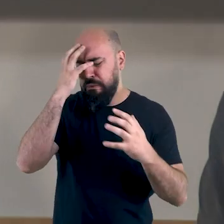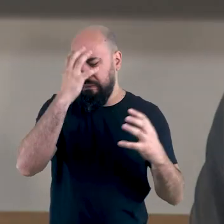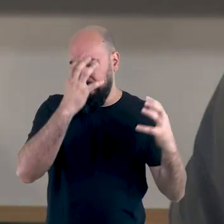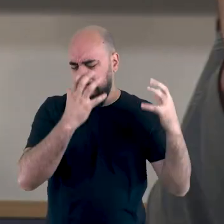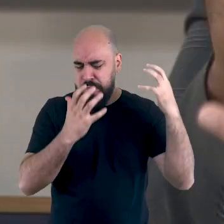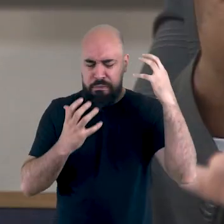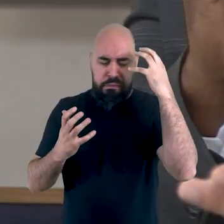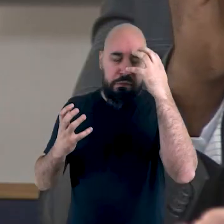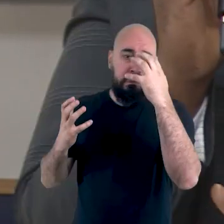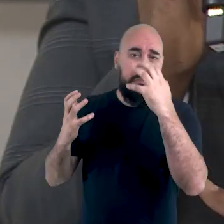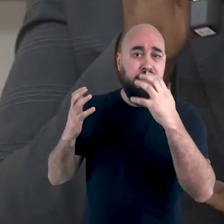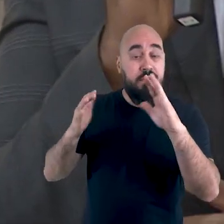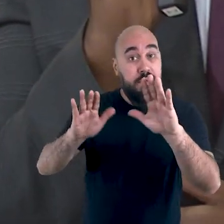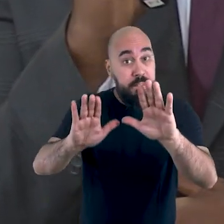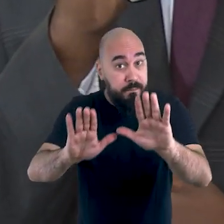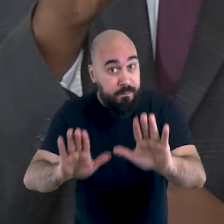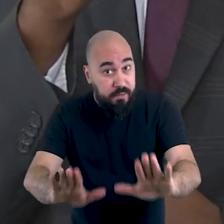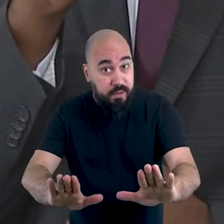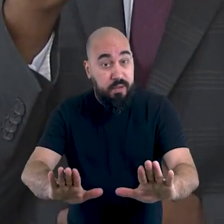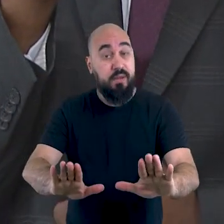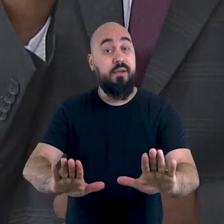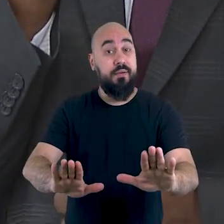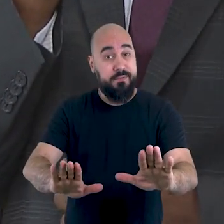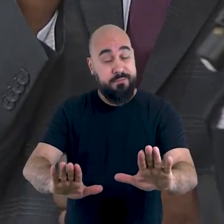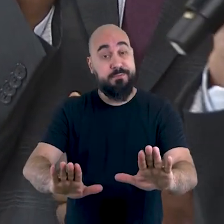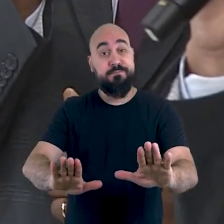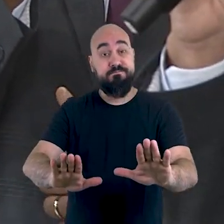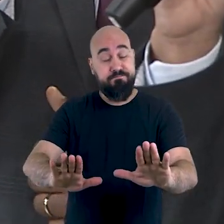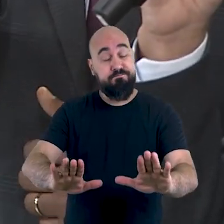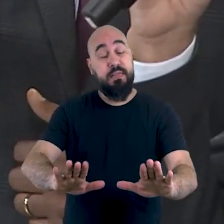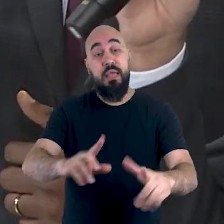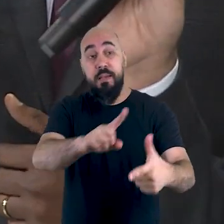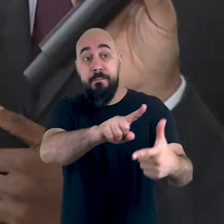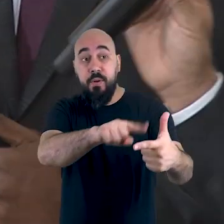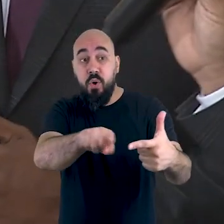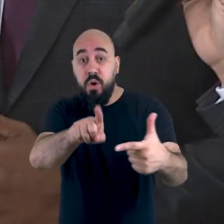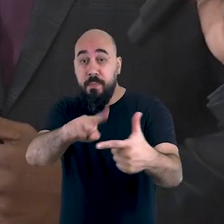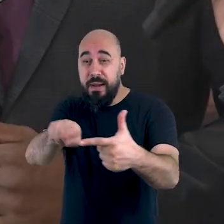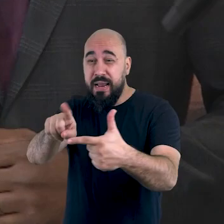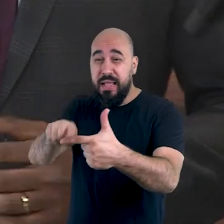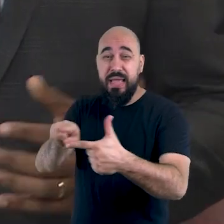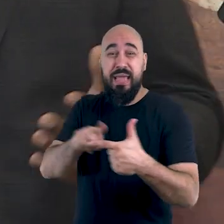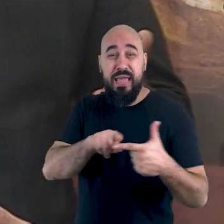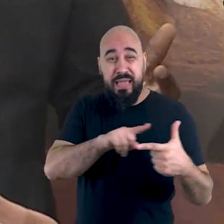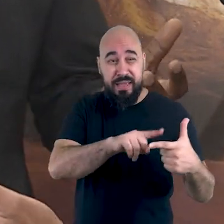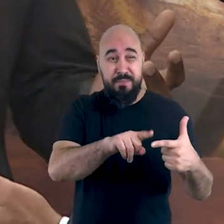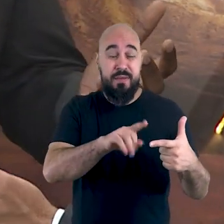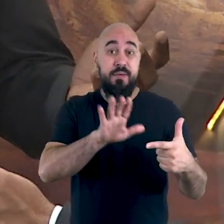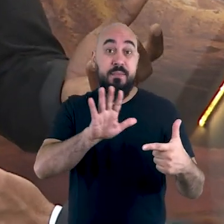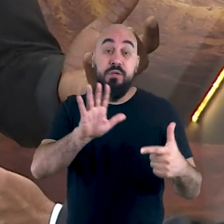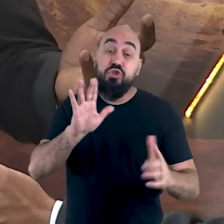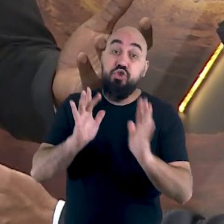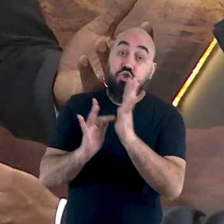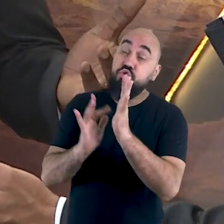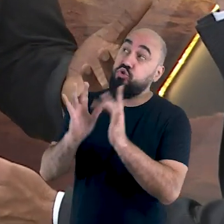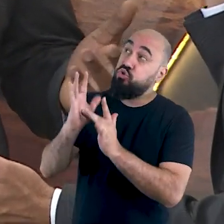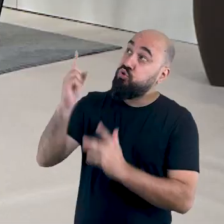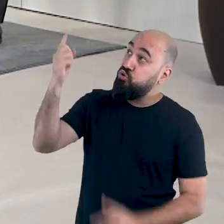pôr. Mas em toda provação, Jesus proveu